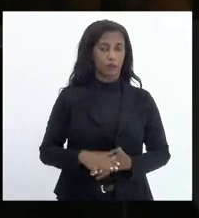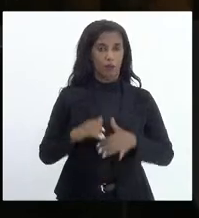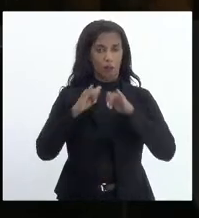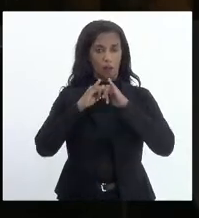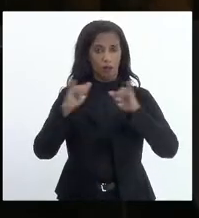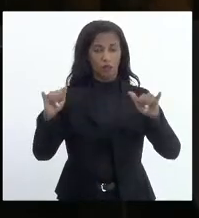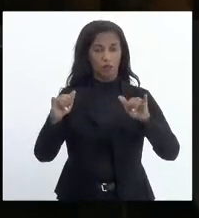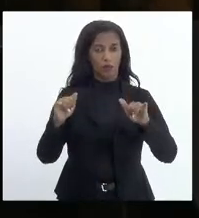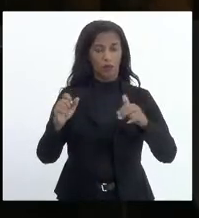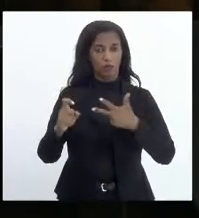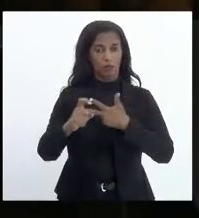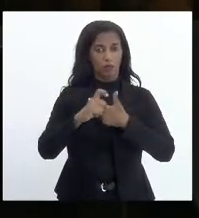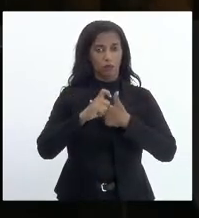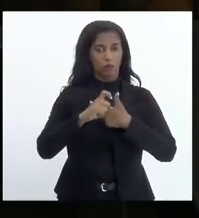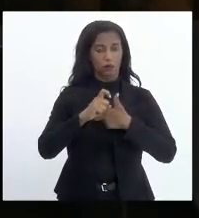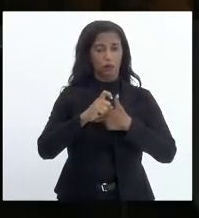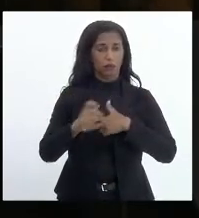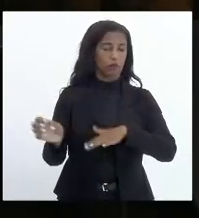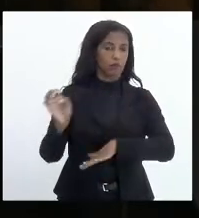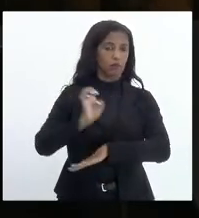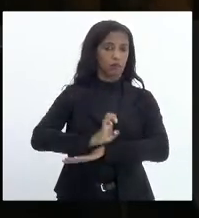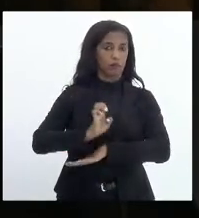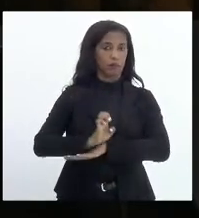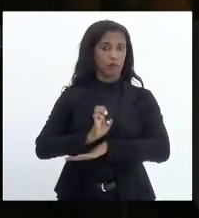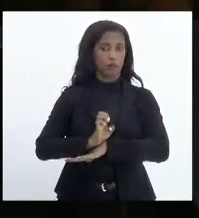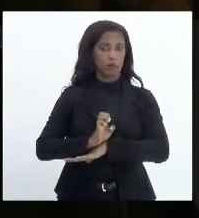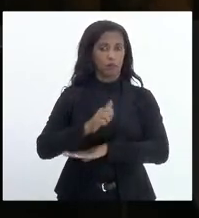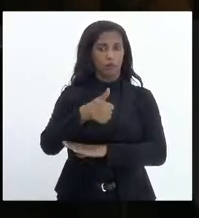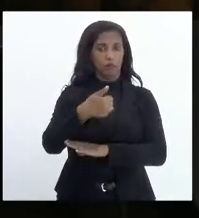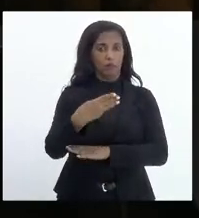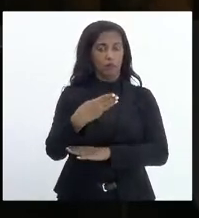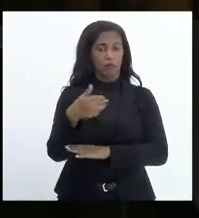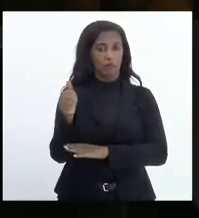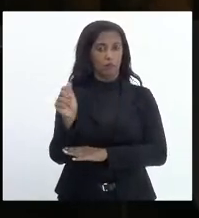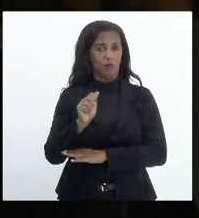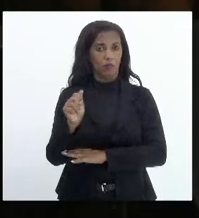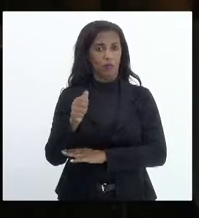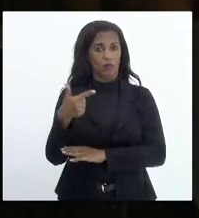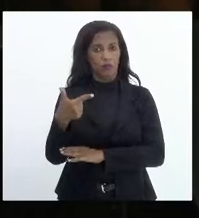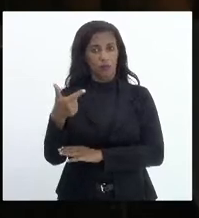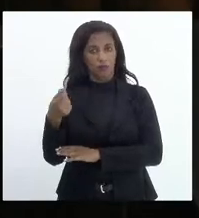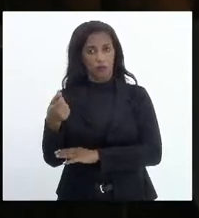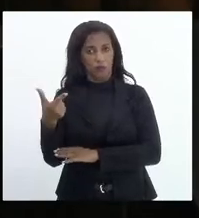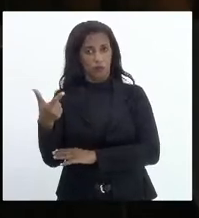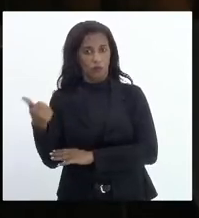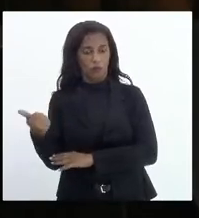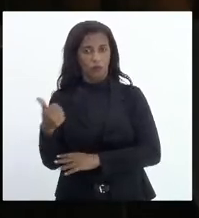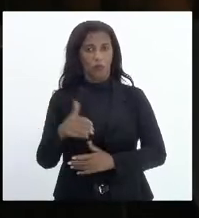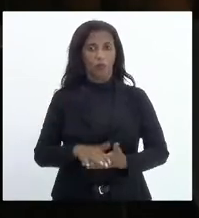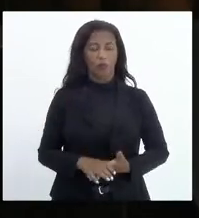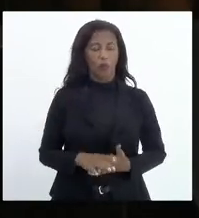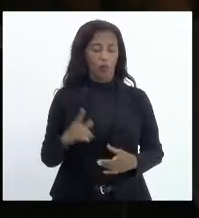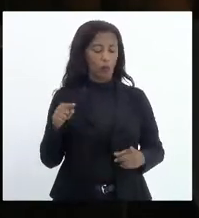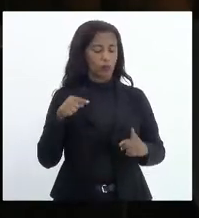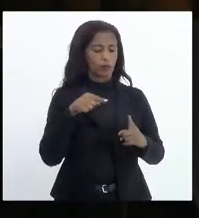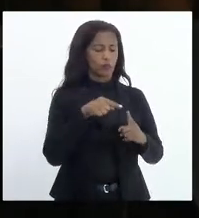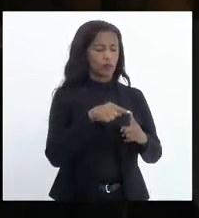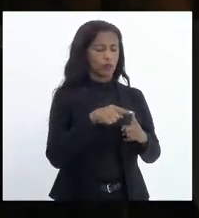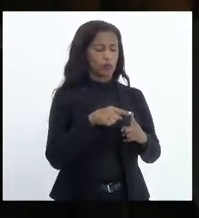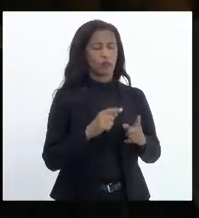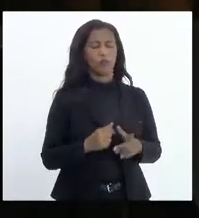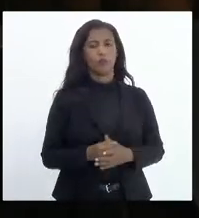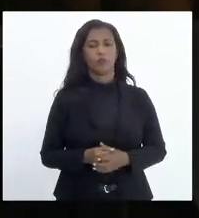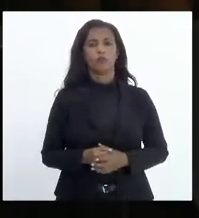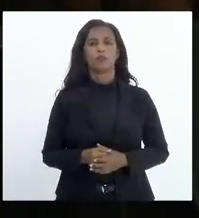anunciado pelo poder executivo Estadual em Treze de agosto de 21 que objetiva